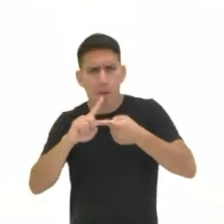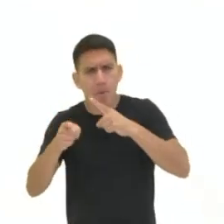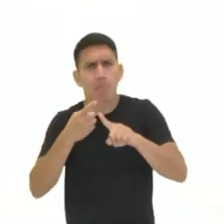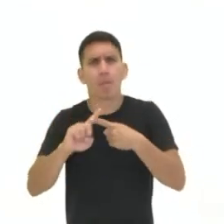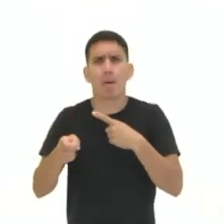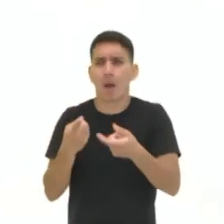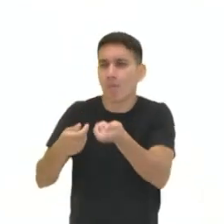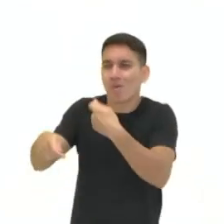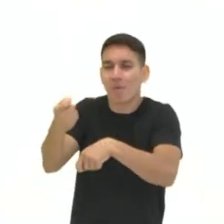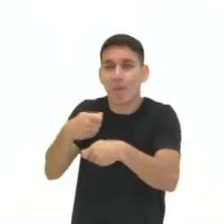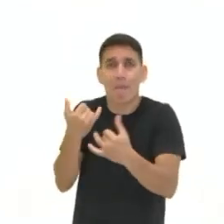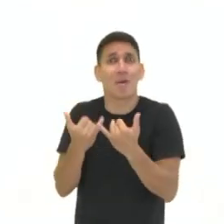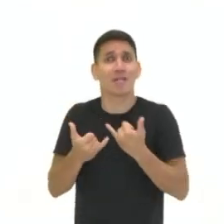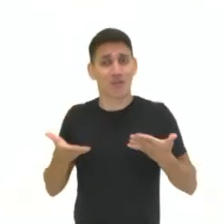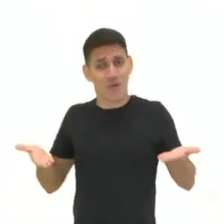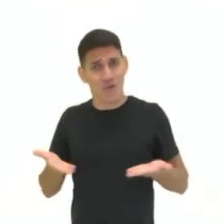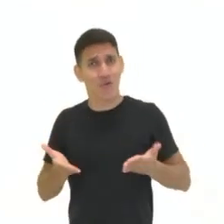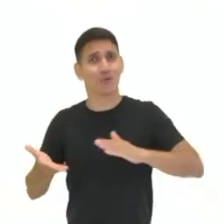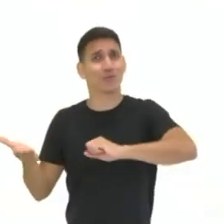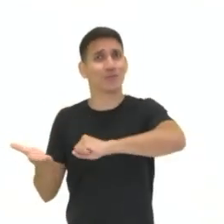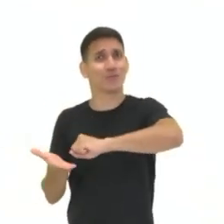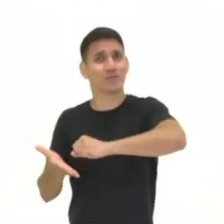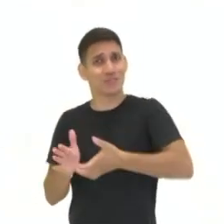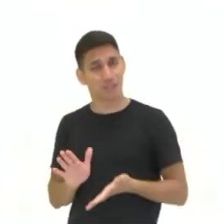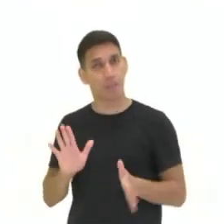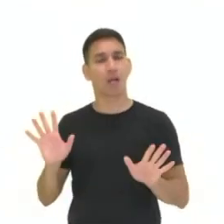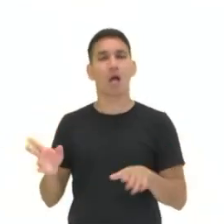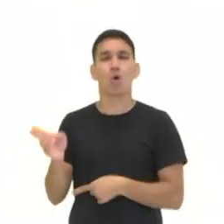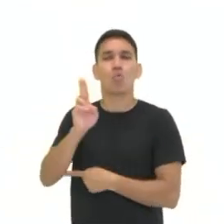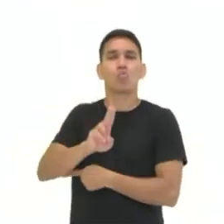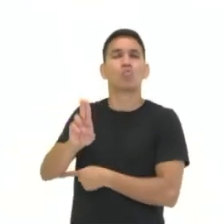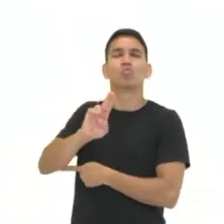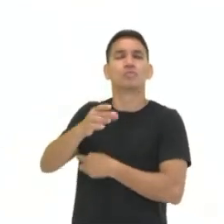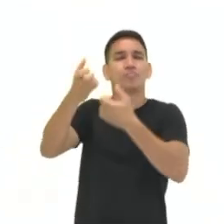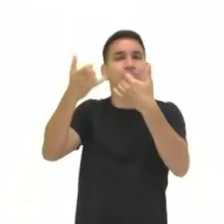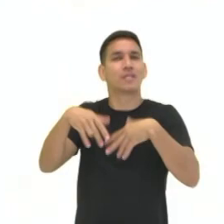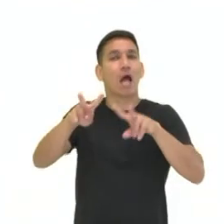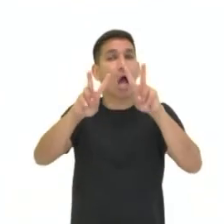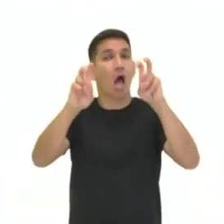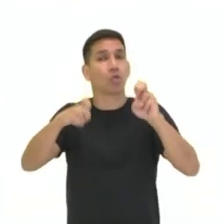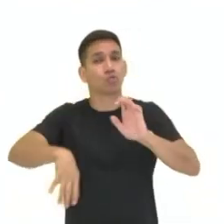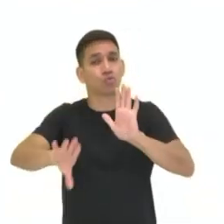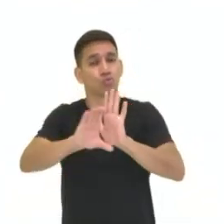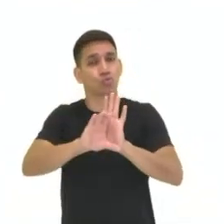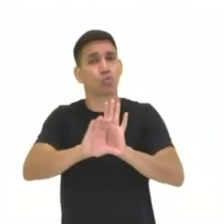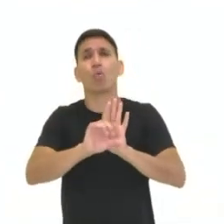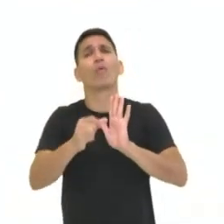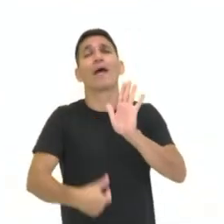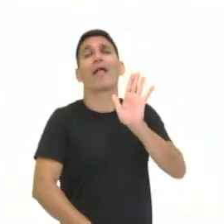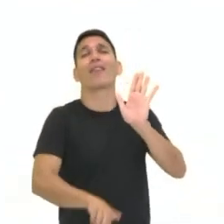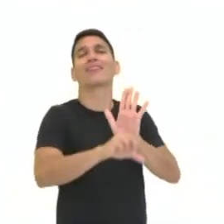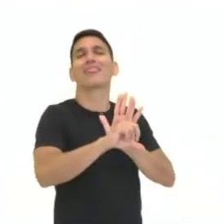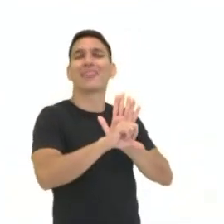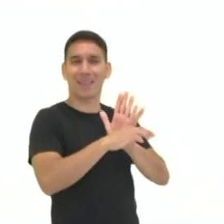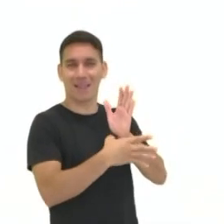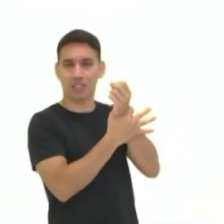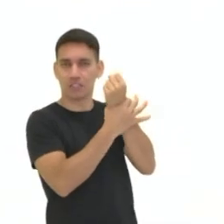as nossas. E a alusão ao Código de Defesa do Consumidor que ainda não tinha sido